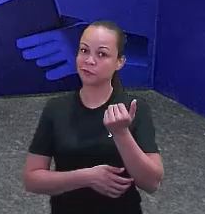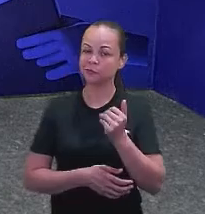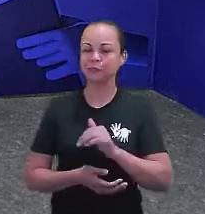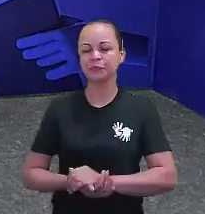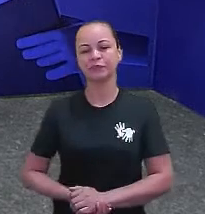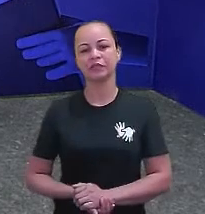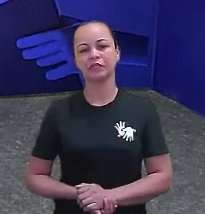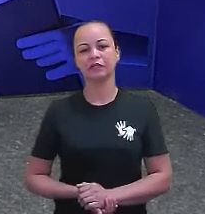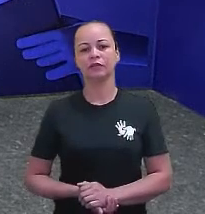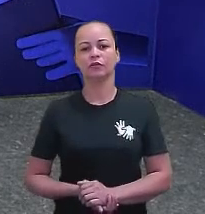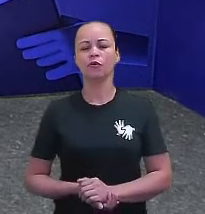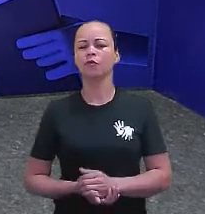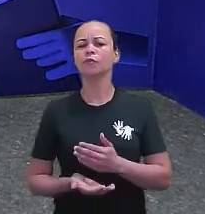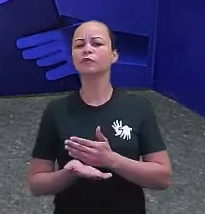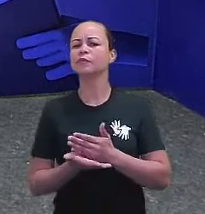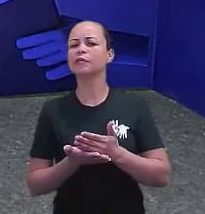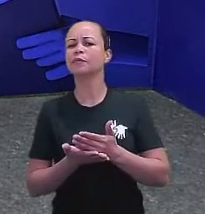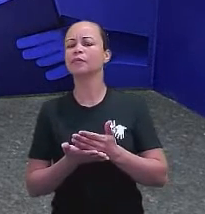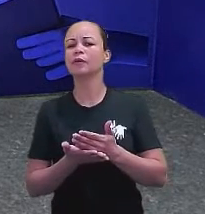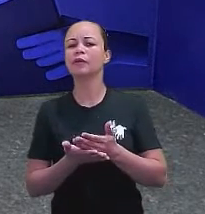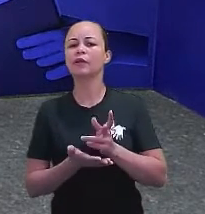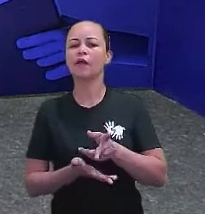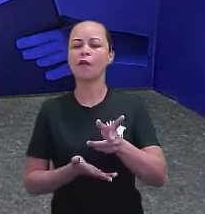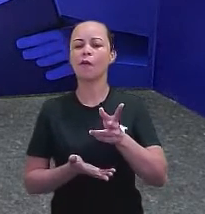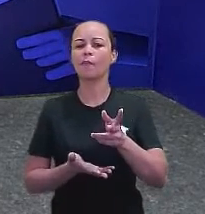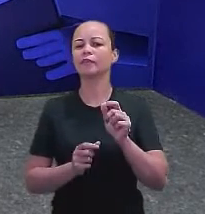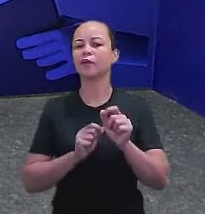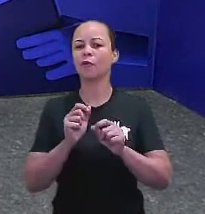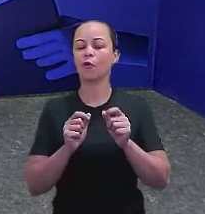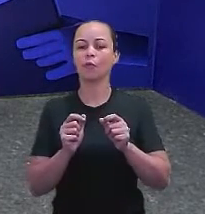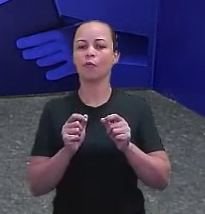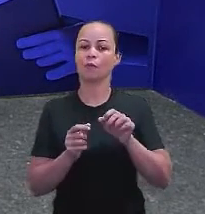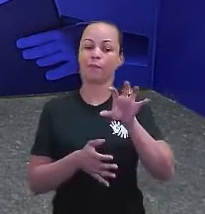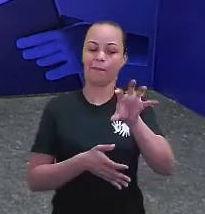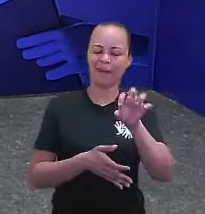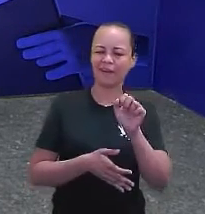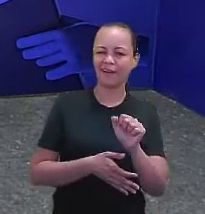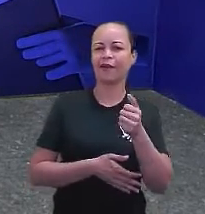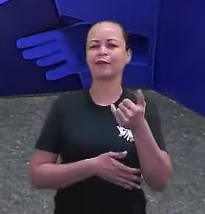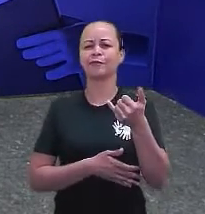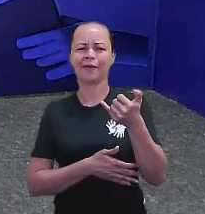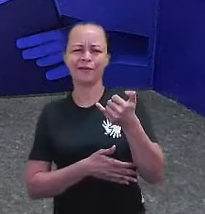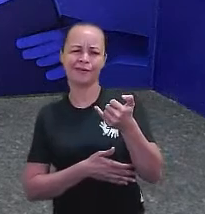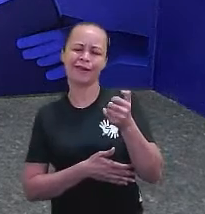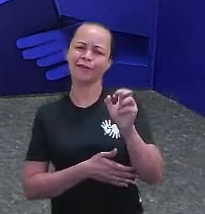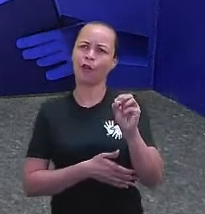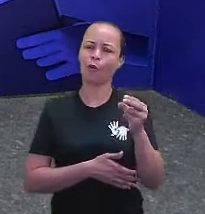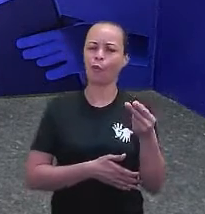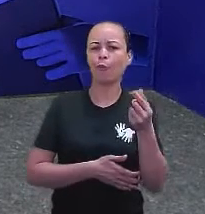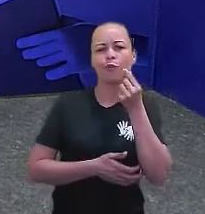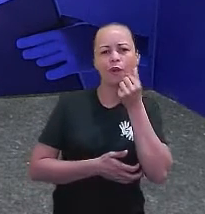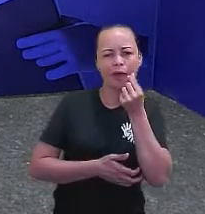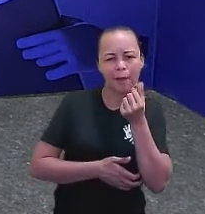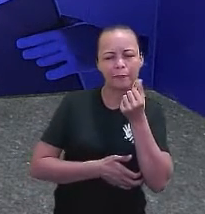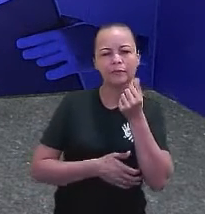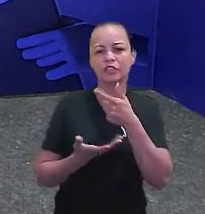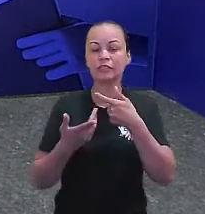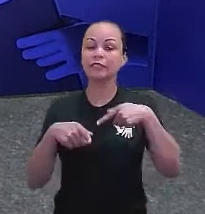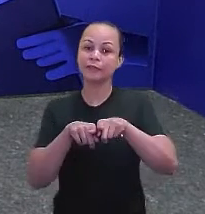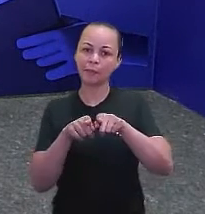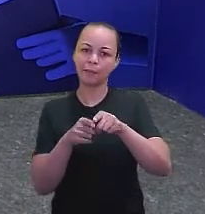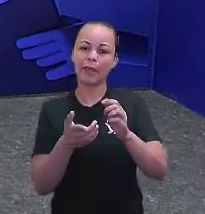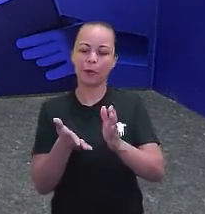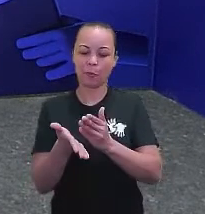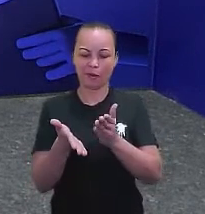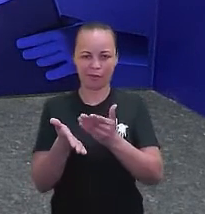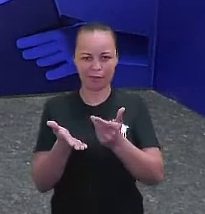como sempre a gente começa fazendo o que, gente? Pegando a caneta ou o lápis e também aquele caderno para fazer as anotações, não